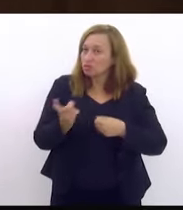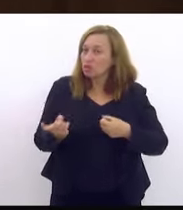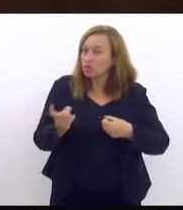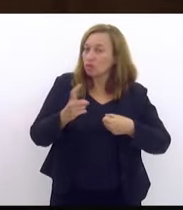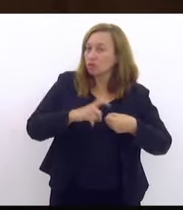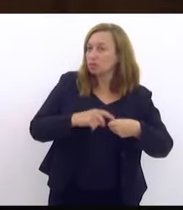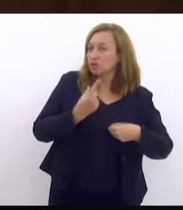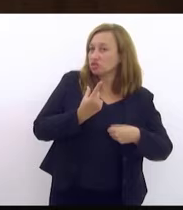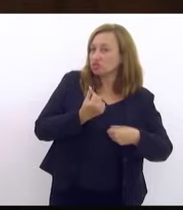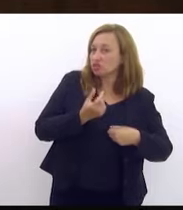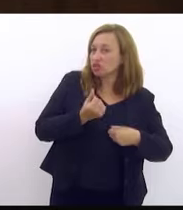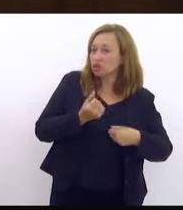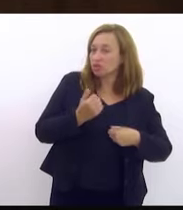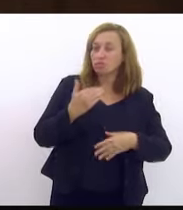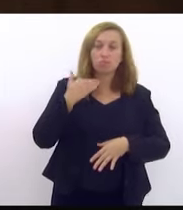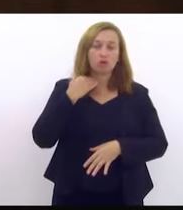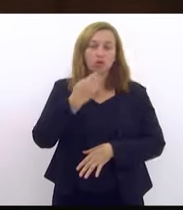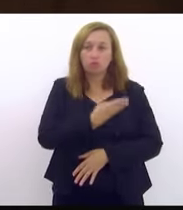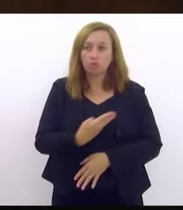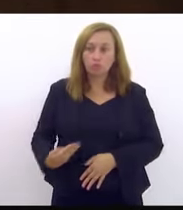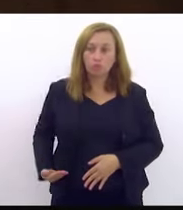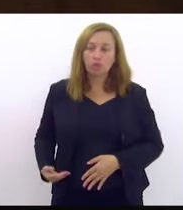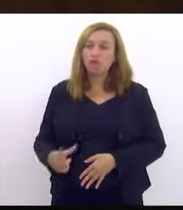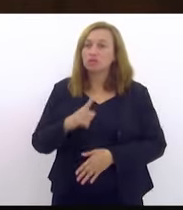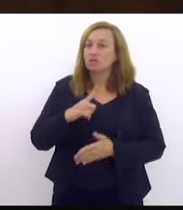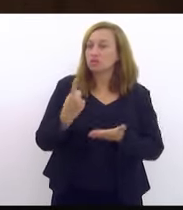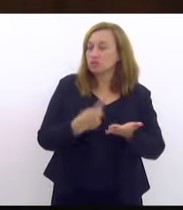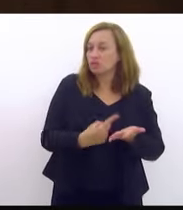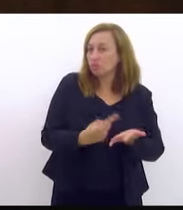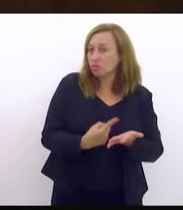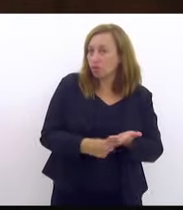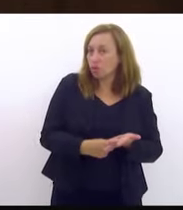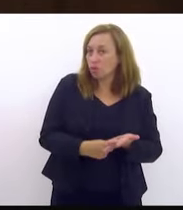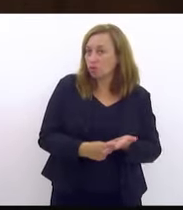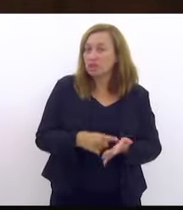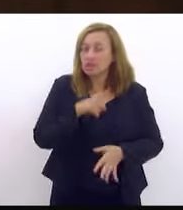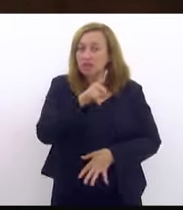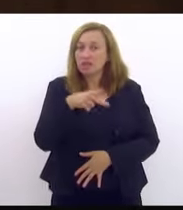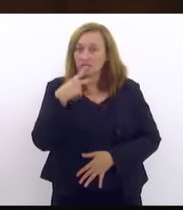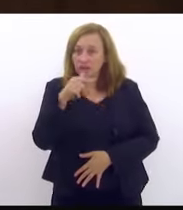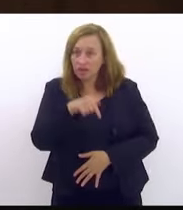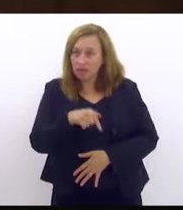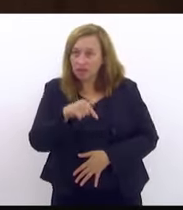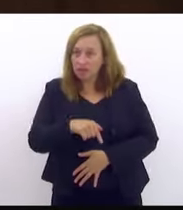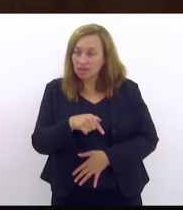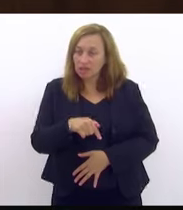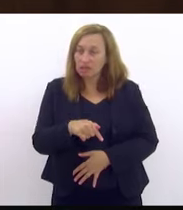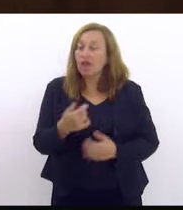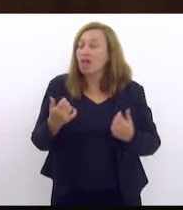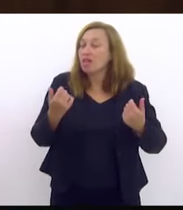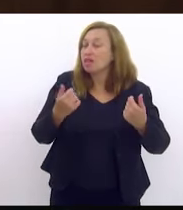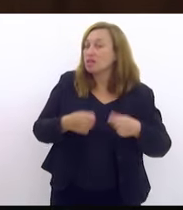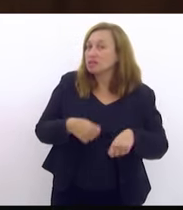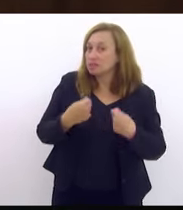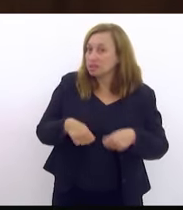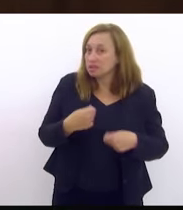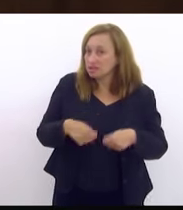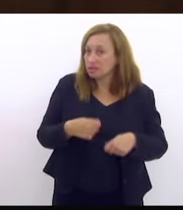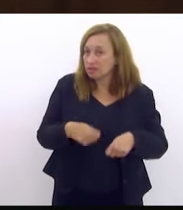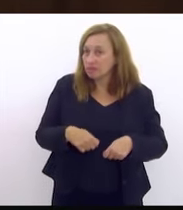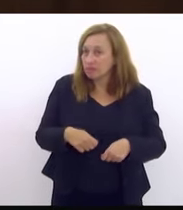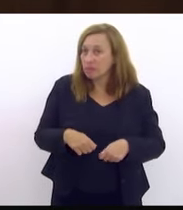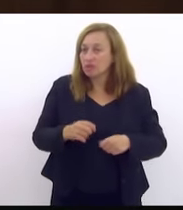cofres públicos. E nós temos acordo num ponto que ele coloca aqui, que é a necessidade de